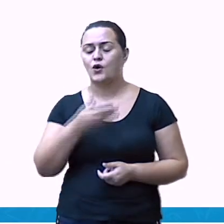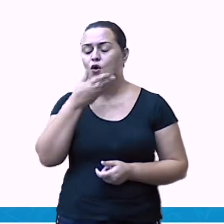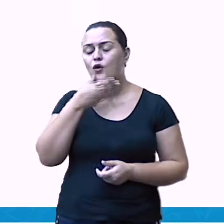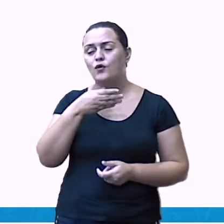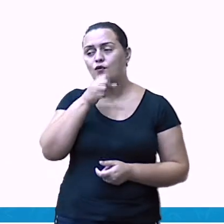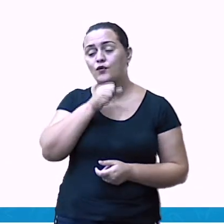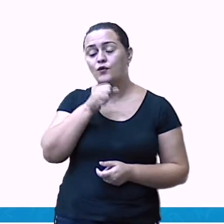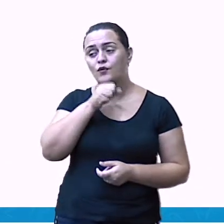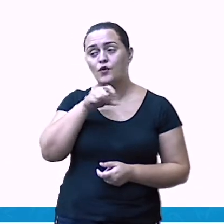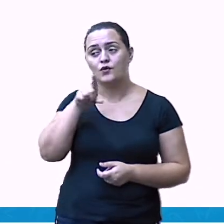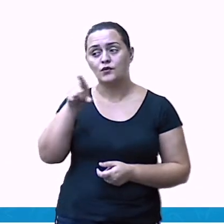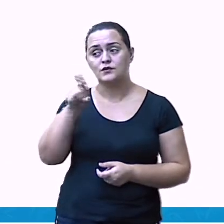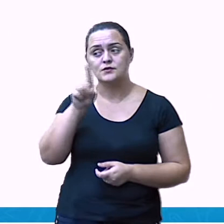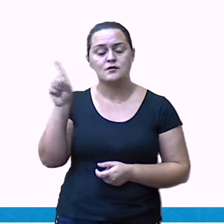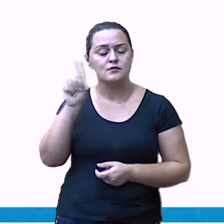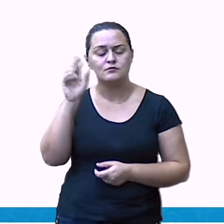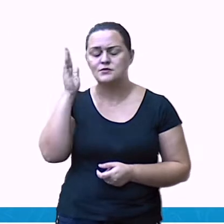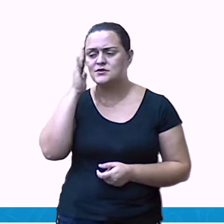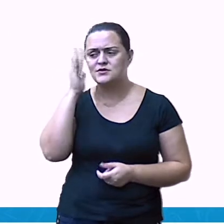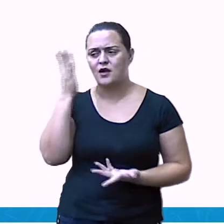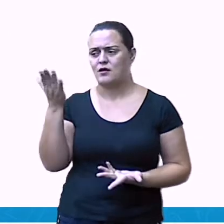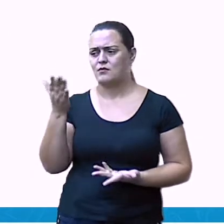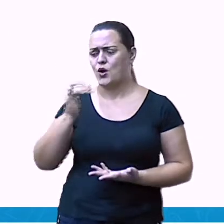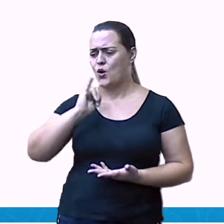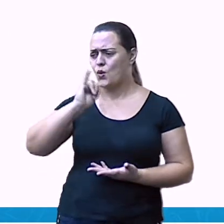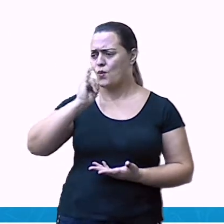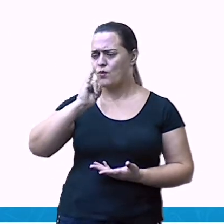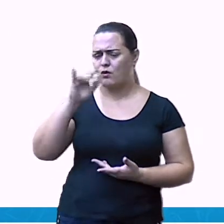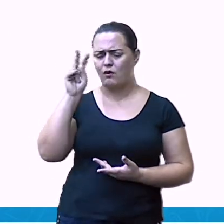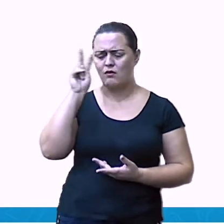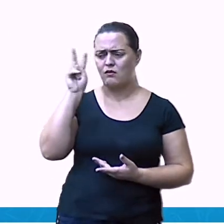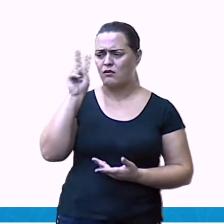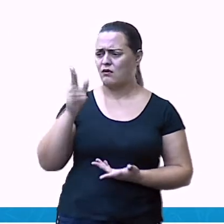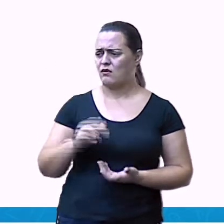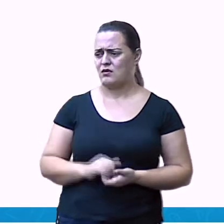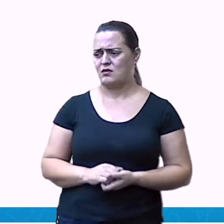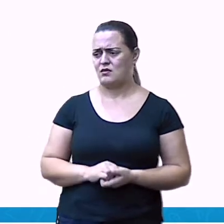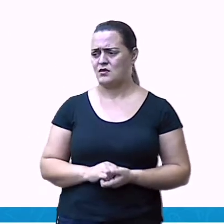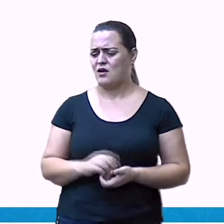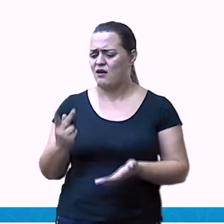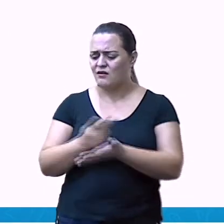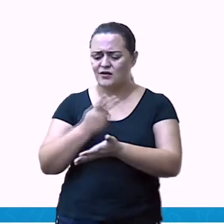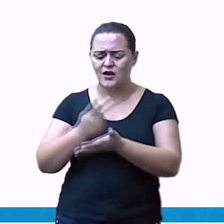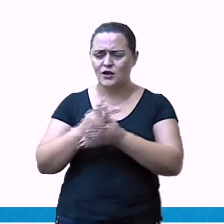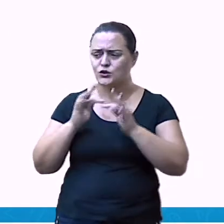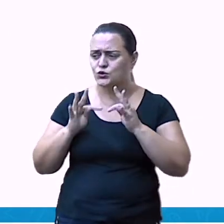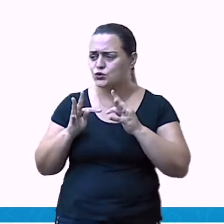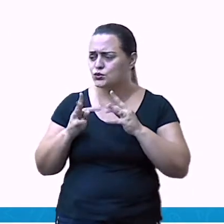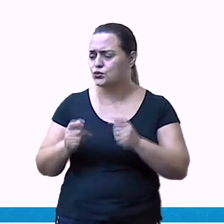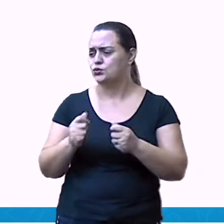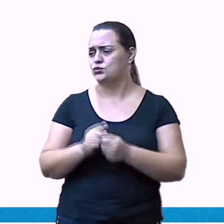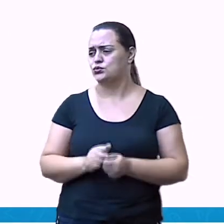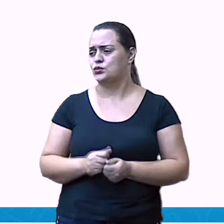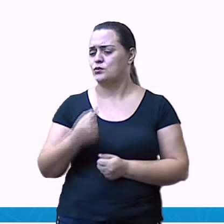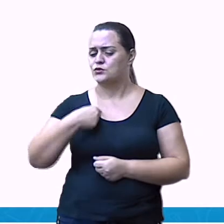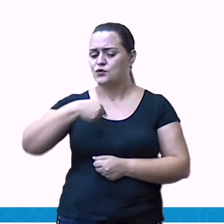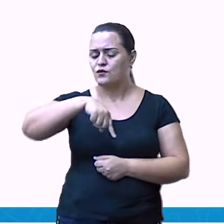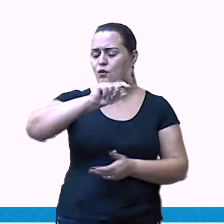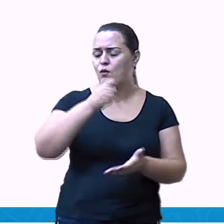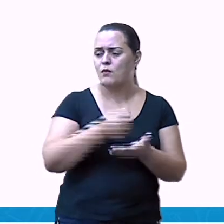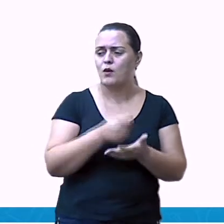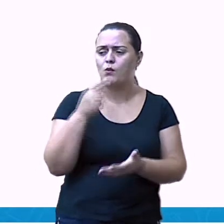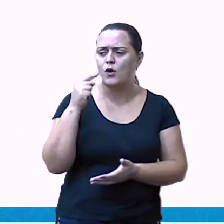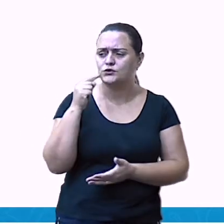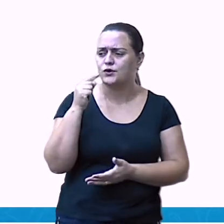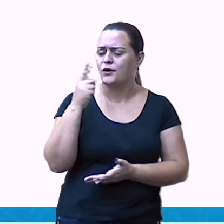Vovô, você não sabe mesmo contar histórias. Erra todas, mas vou comprar o